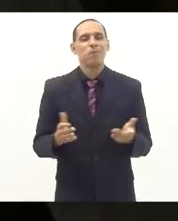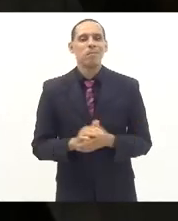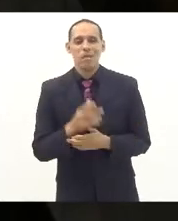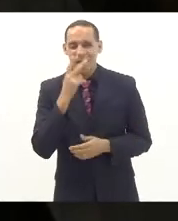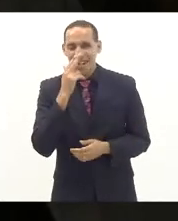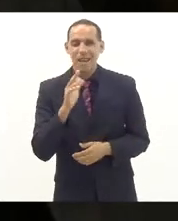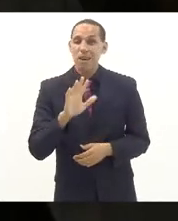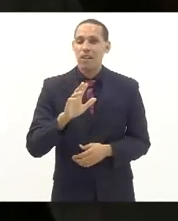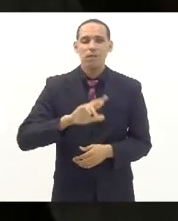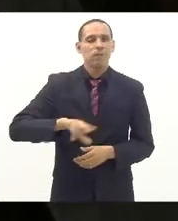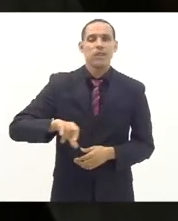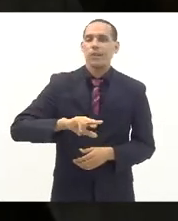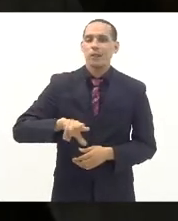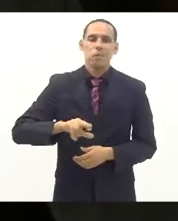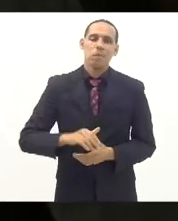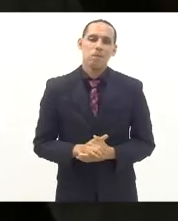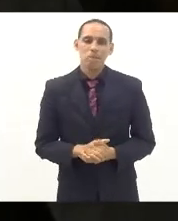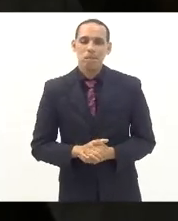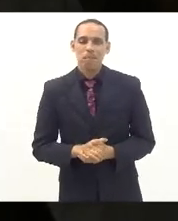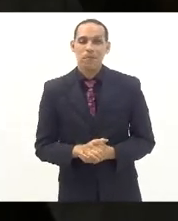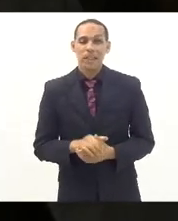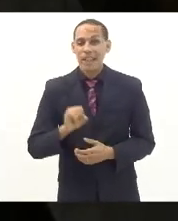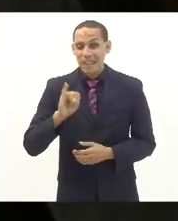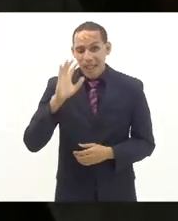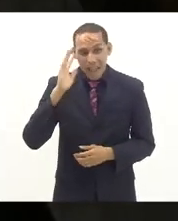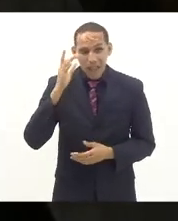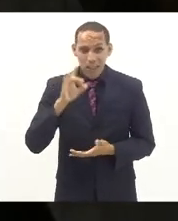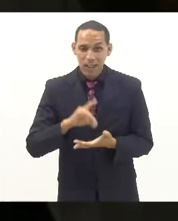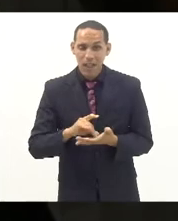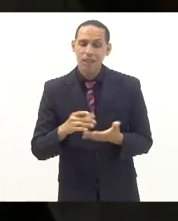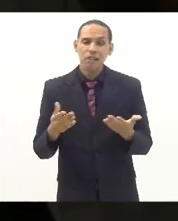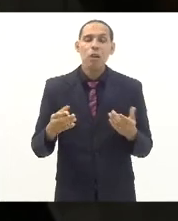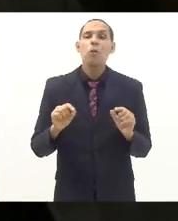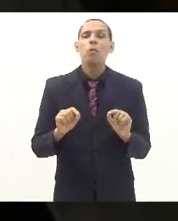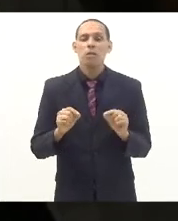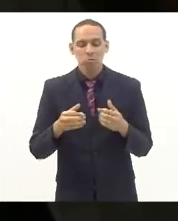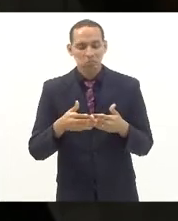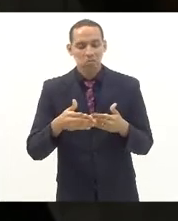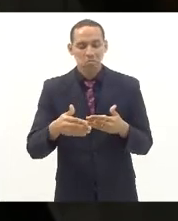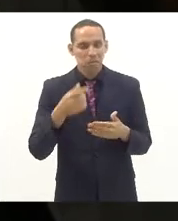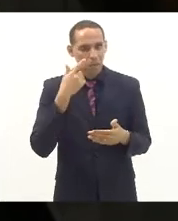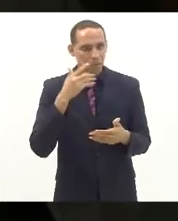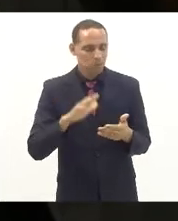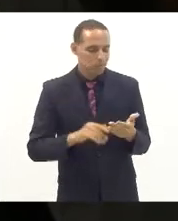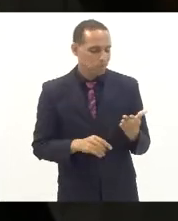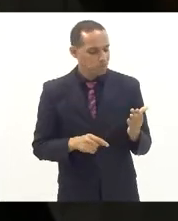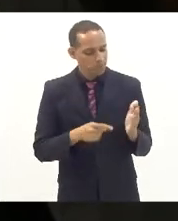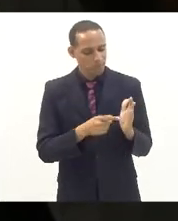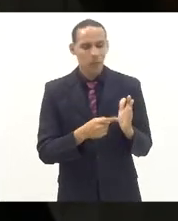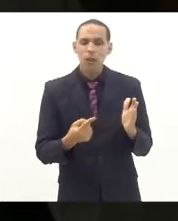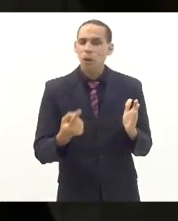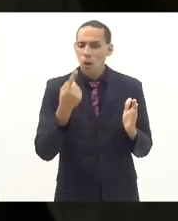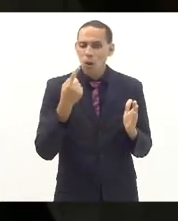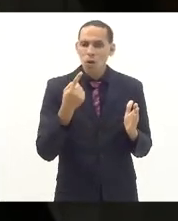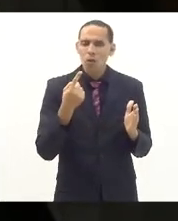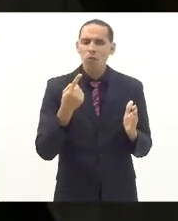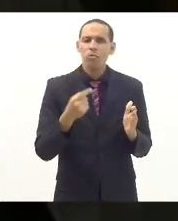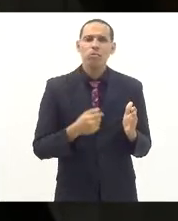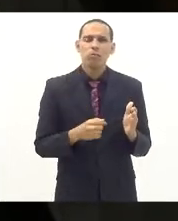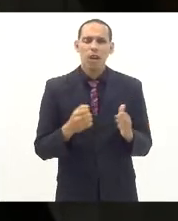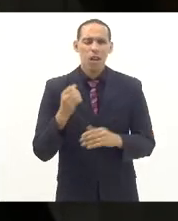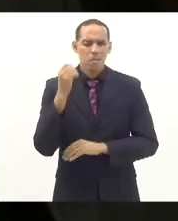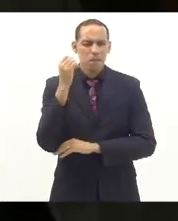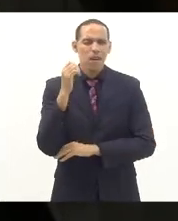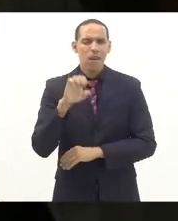mas não é o caso senão vejamos um eixo muito importante